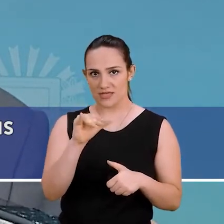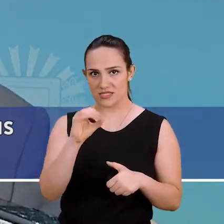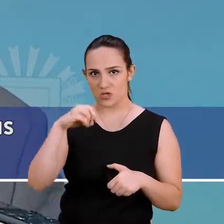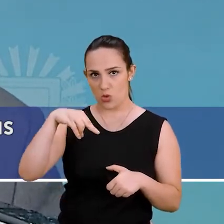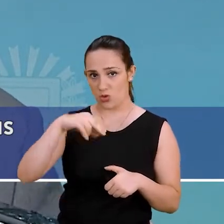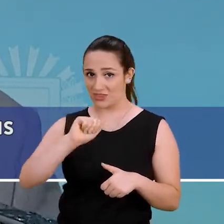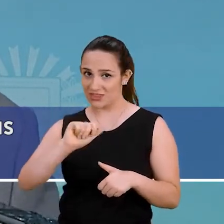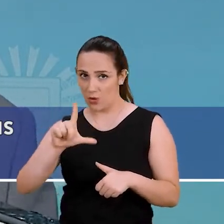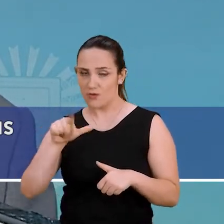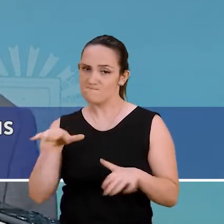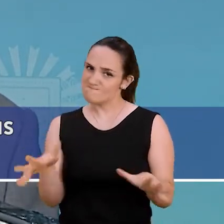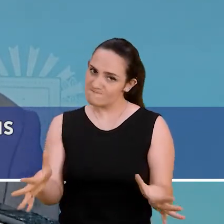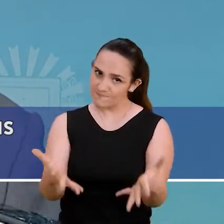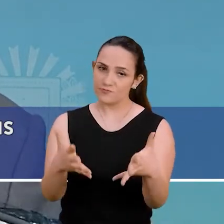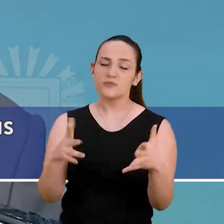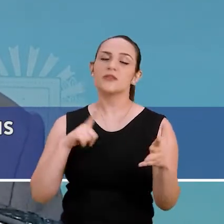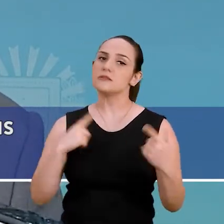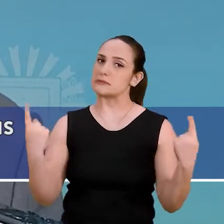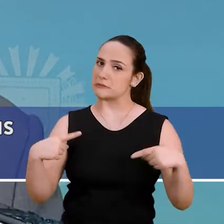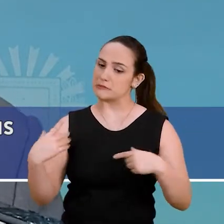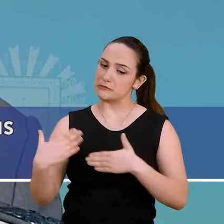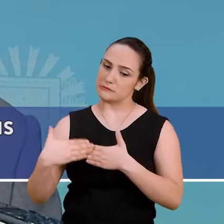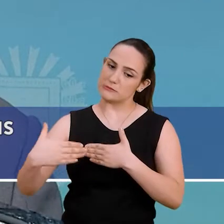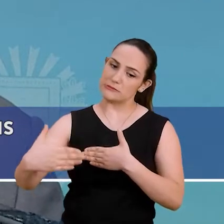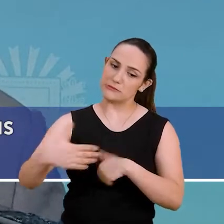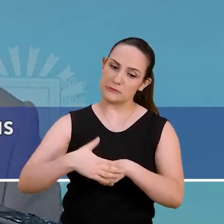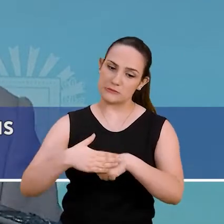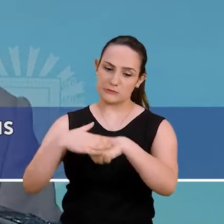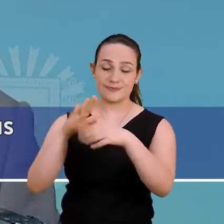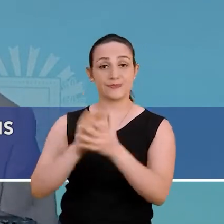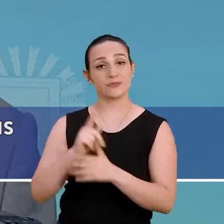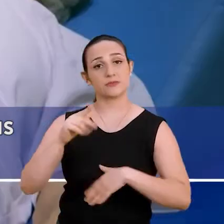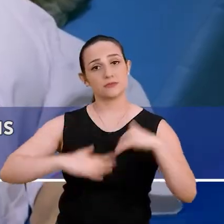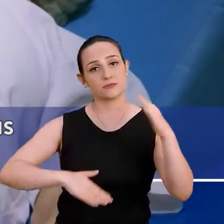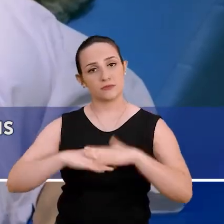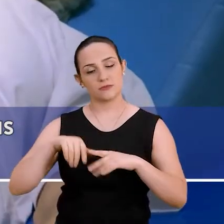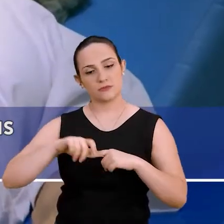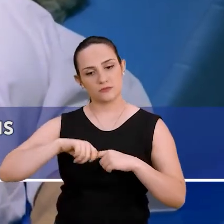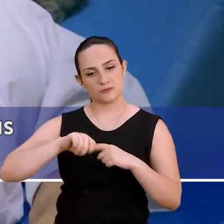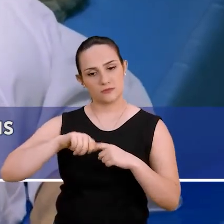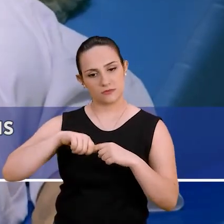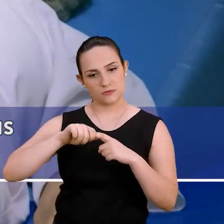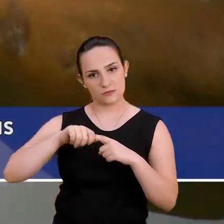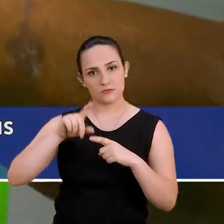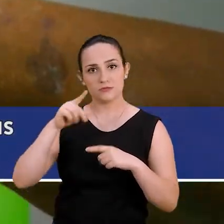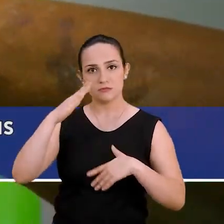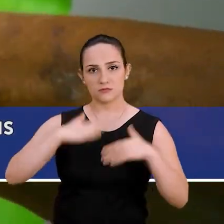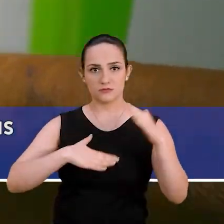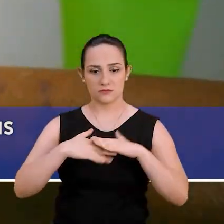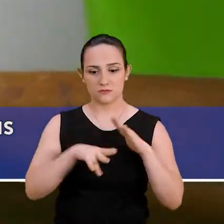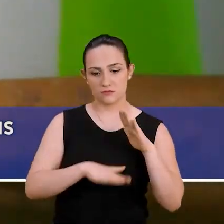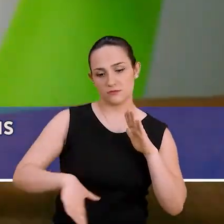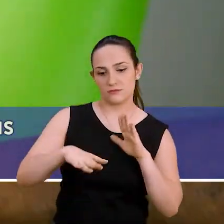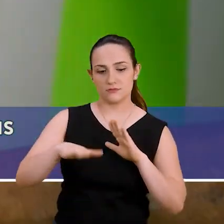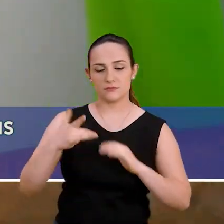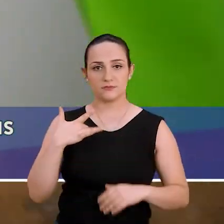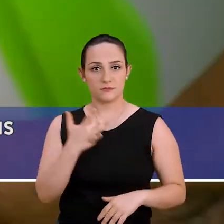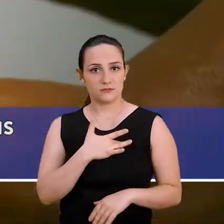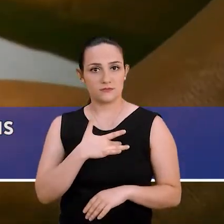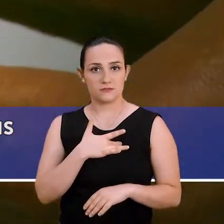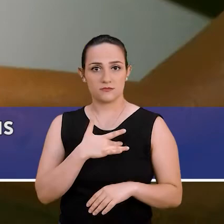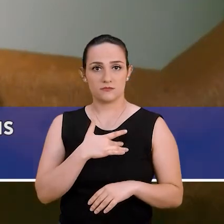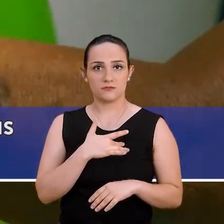estado. Então, são diversos desafios que nós temos aí ao longo de mais 50 anos. O fisioterapeuta é o profissional da área da